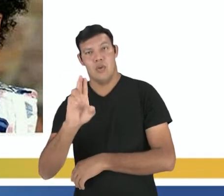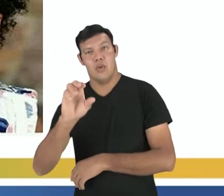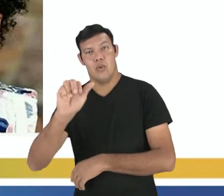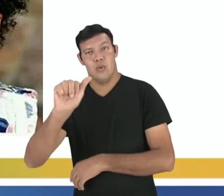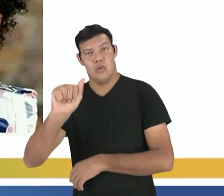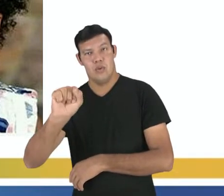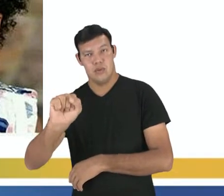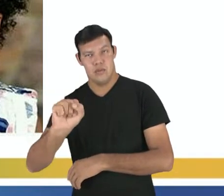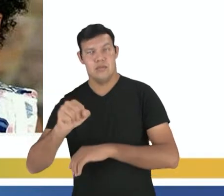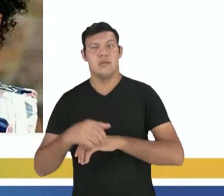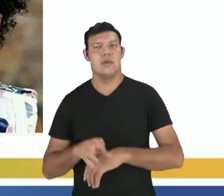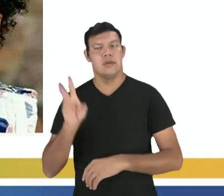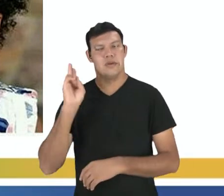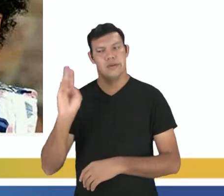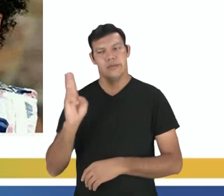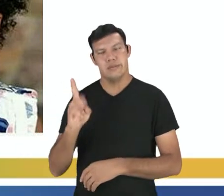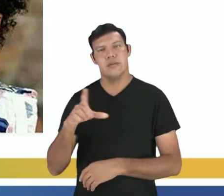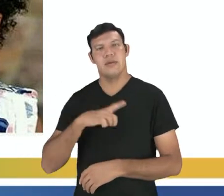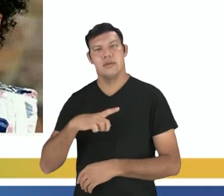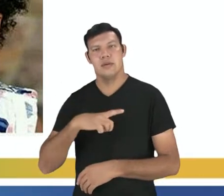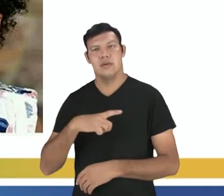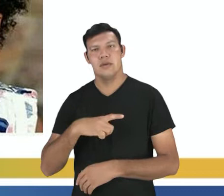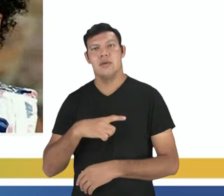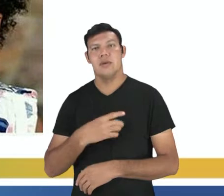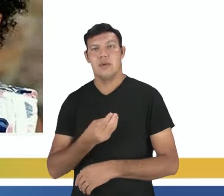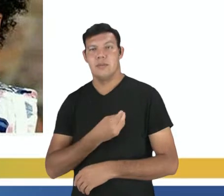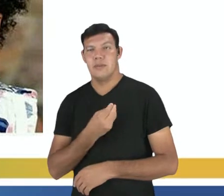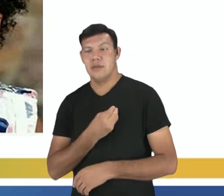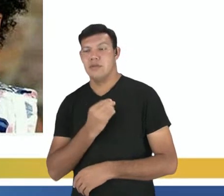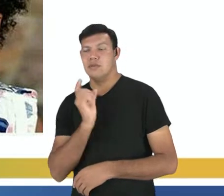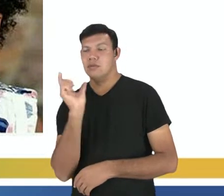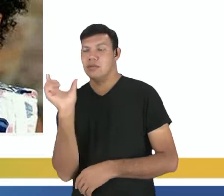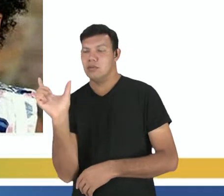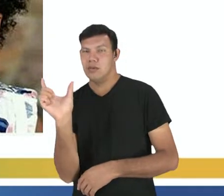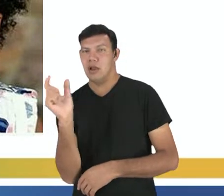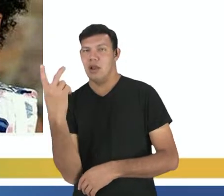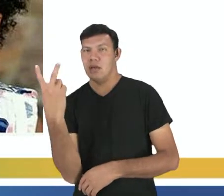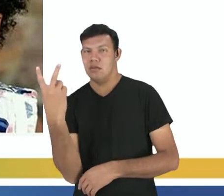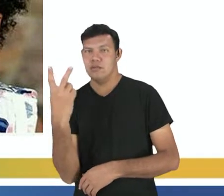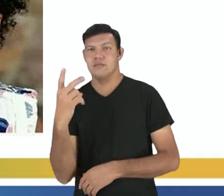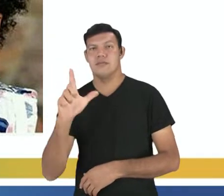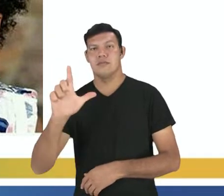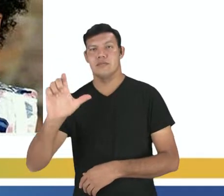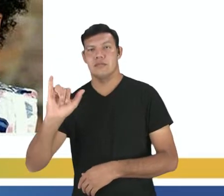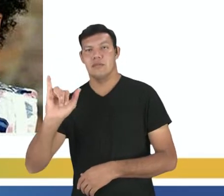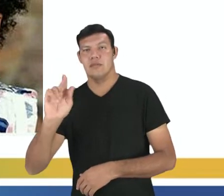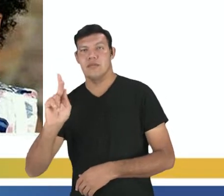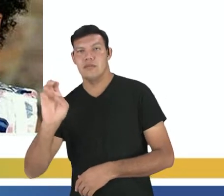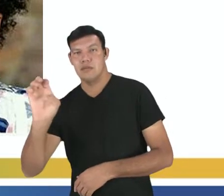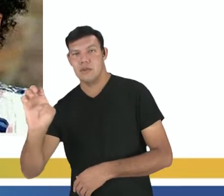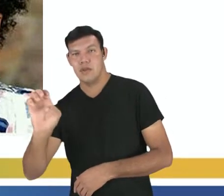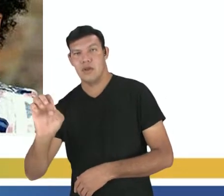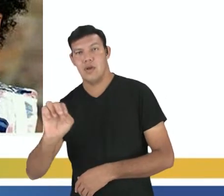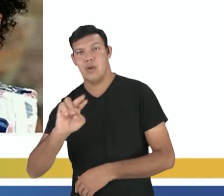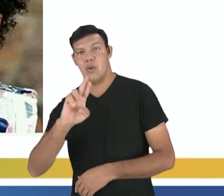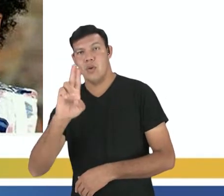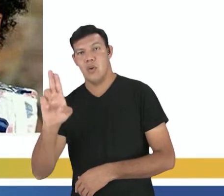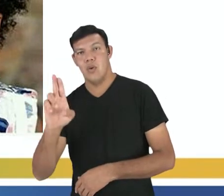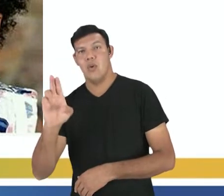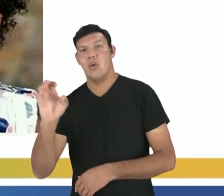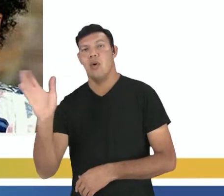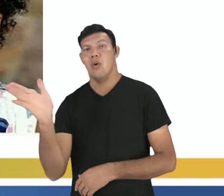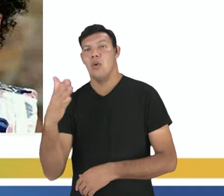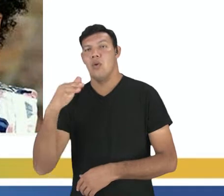que for simile, teremos a presença de uma dessas duas palavras, like ou as. Por